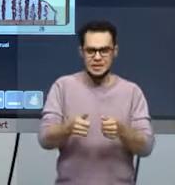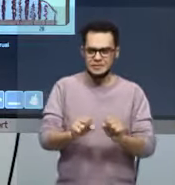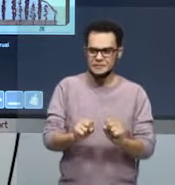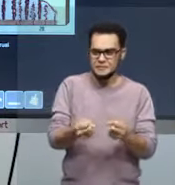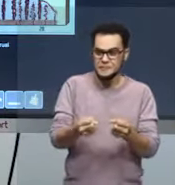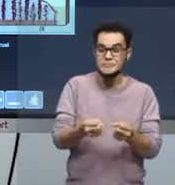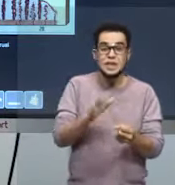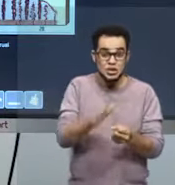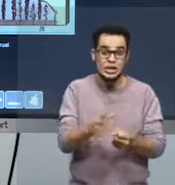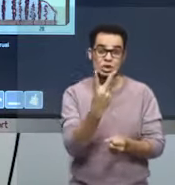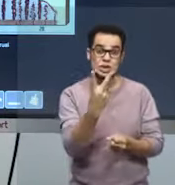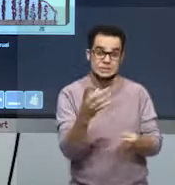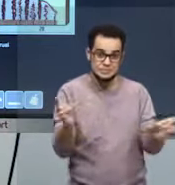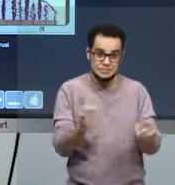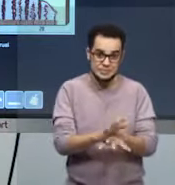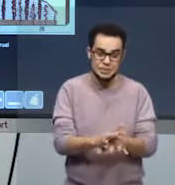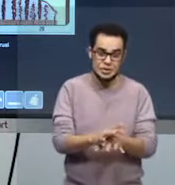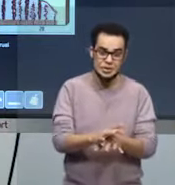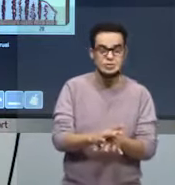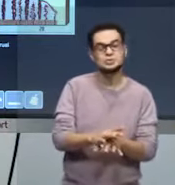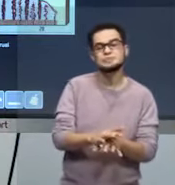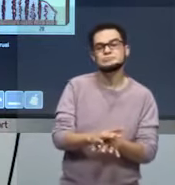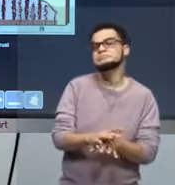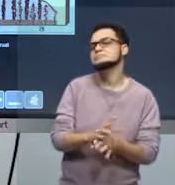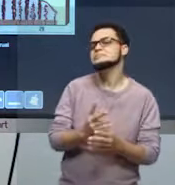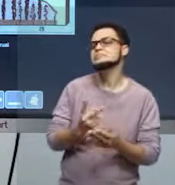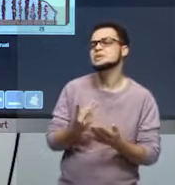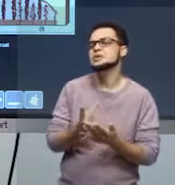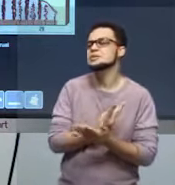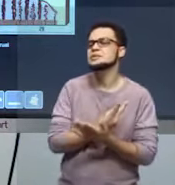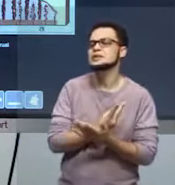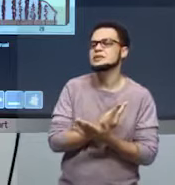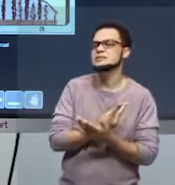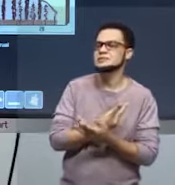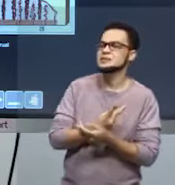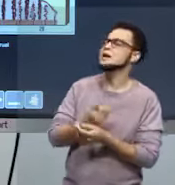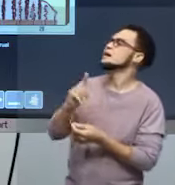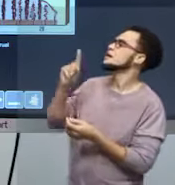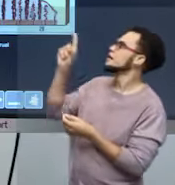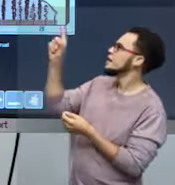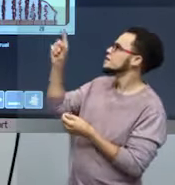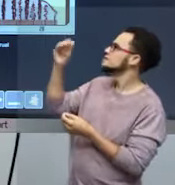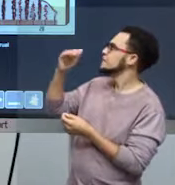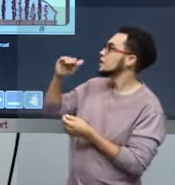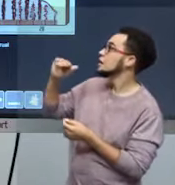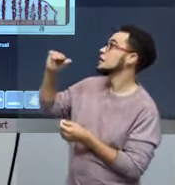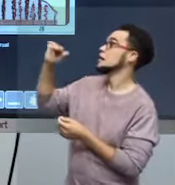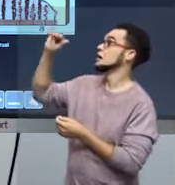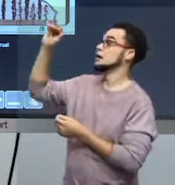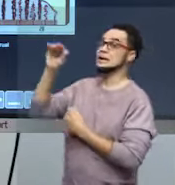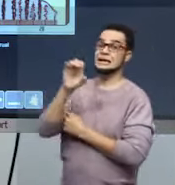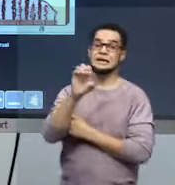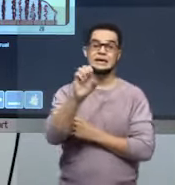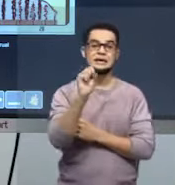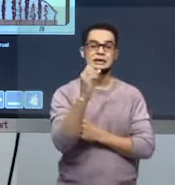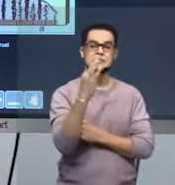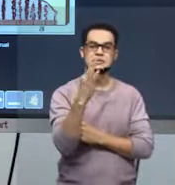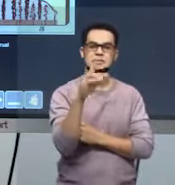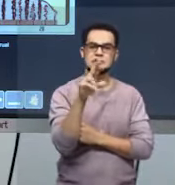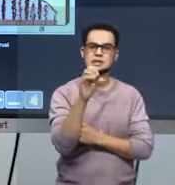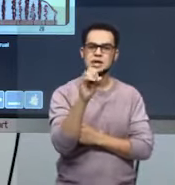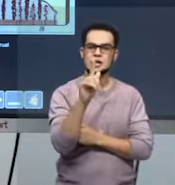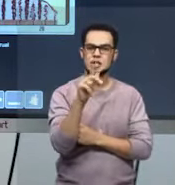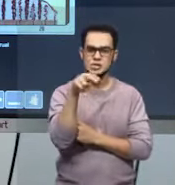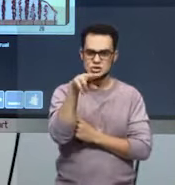tenho os 2 eventos prontos, esse nível elevado de estrógeno vai estimular lá